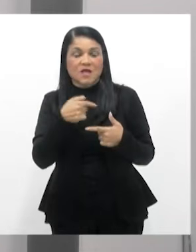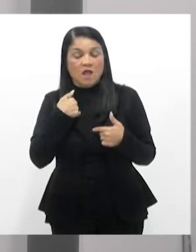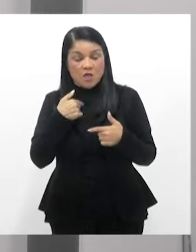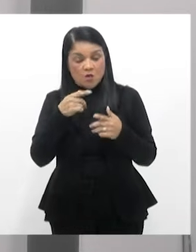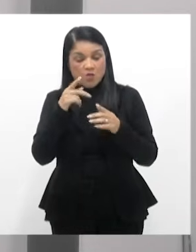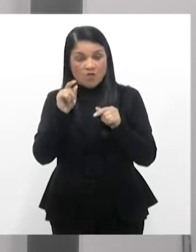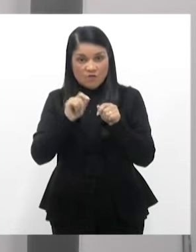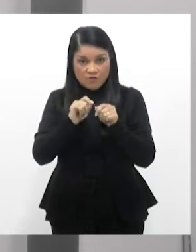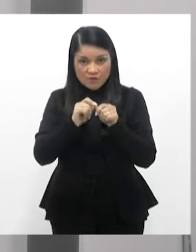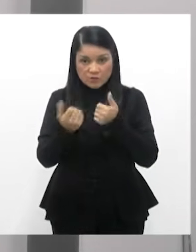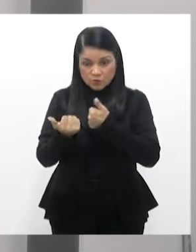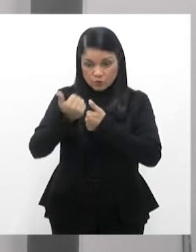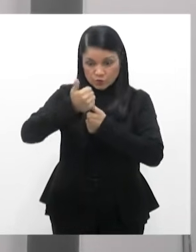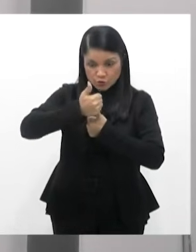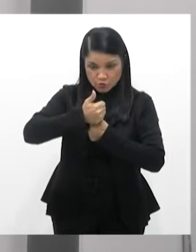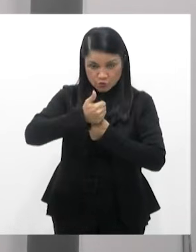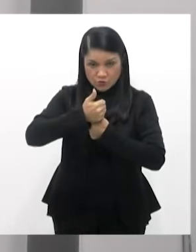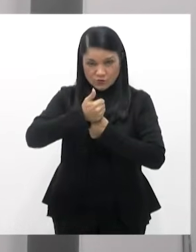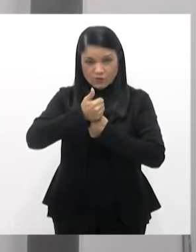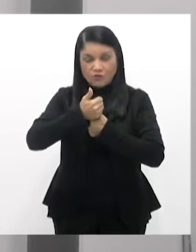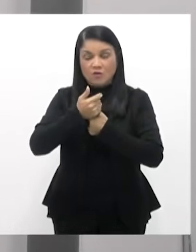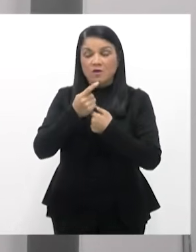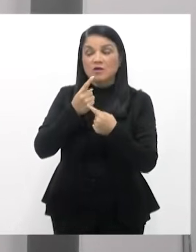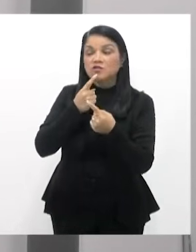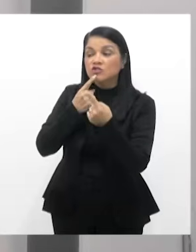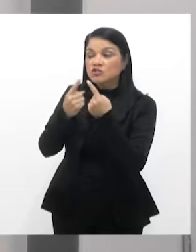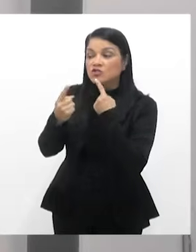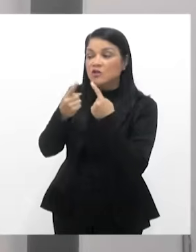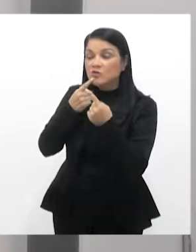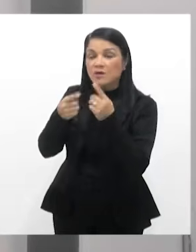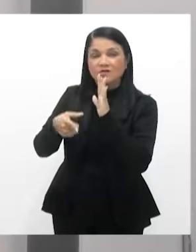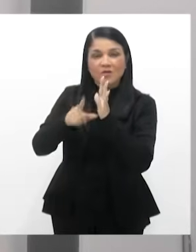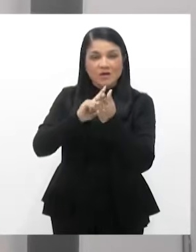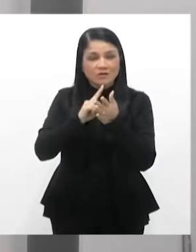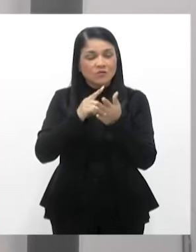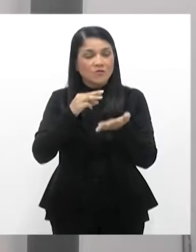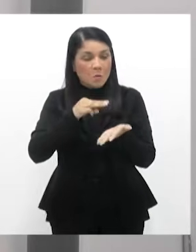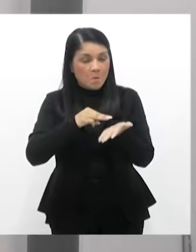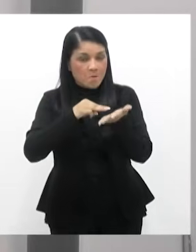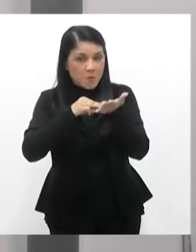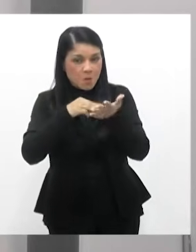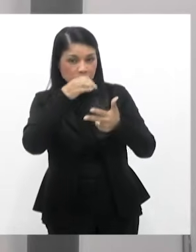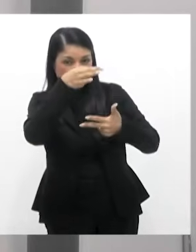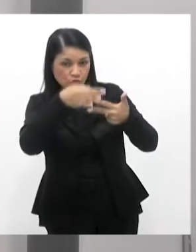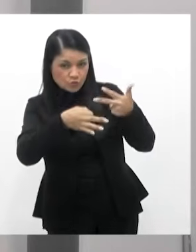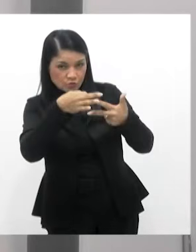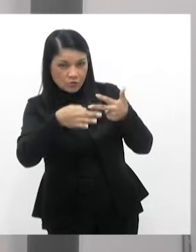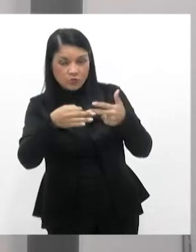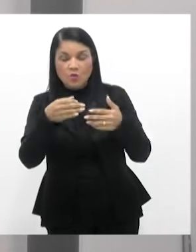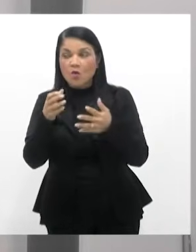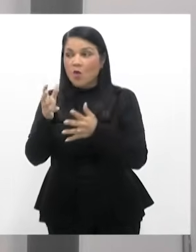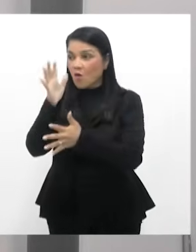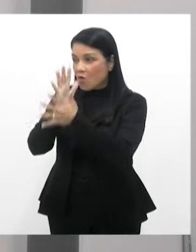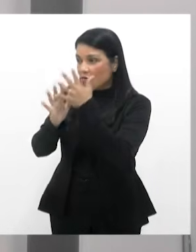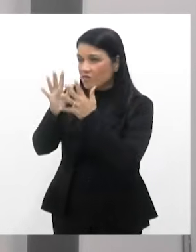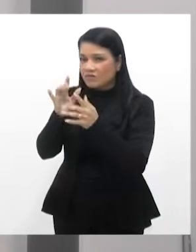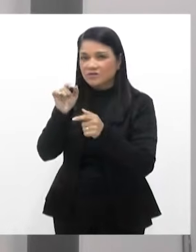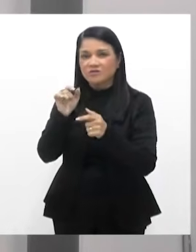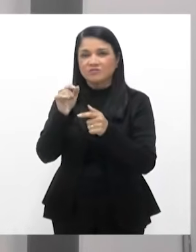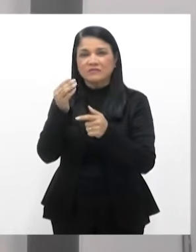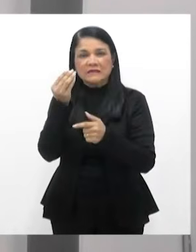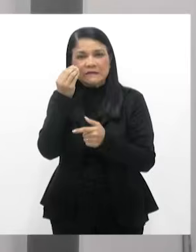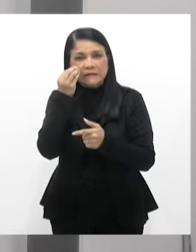esse substitutivo, dialogando, ouvindo membros do Poder Judiciário, ouvindo outros colegas, ouvindo e